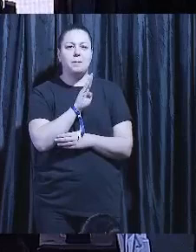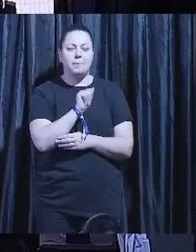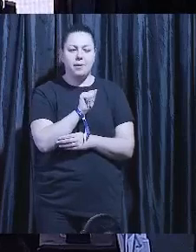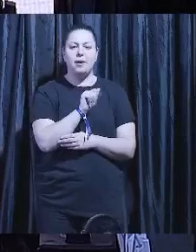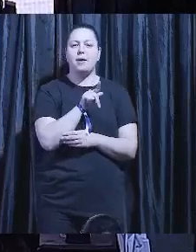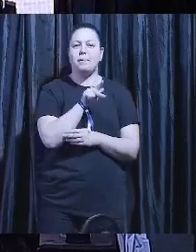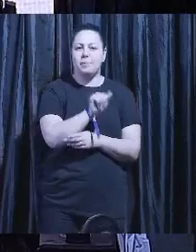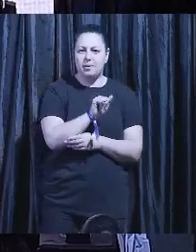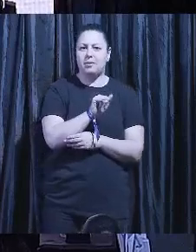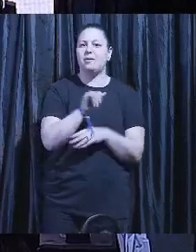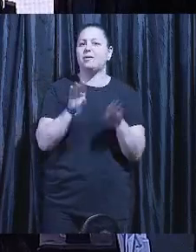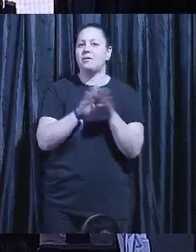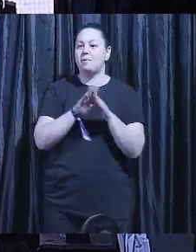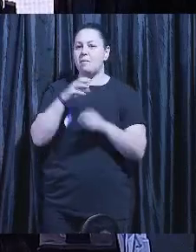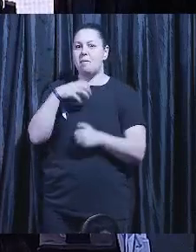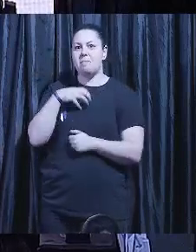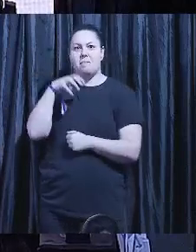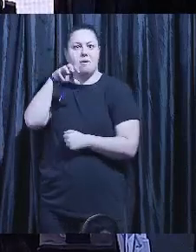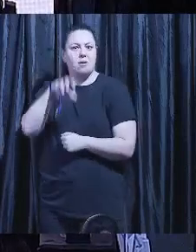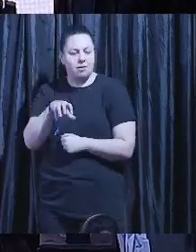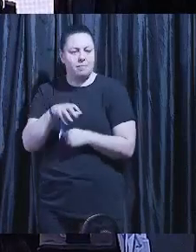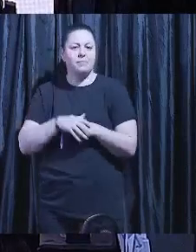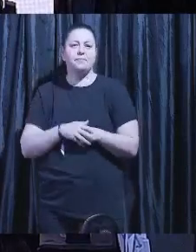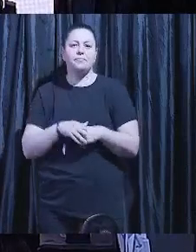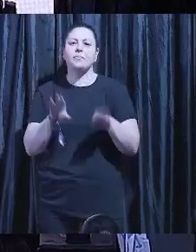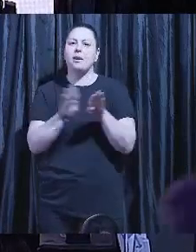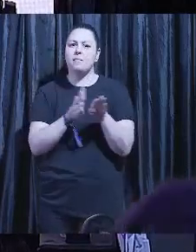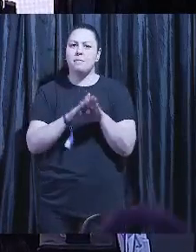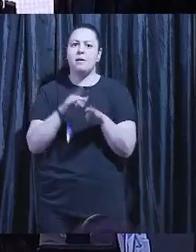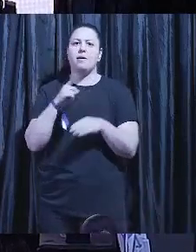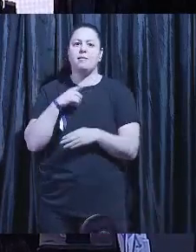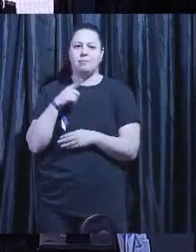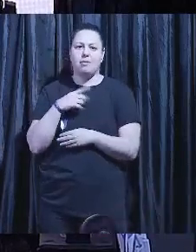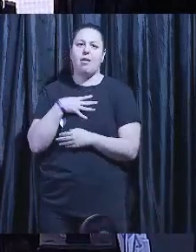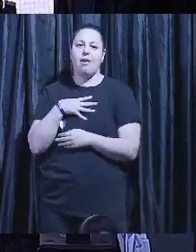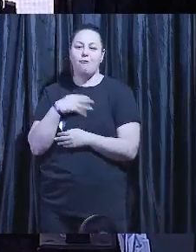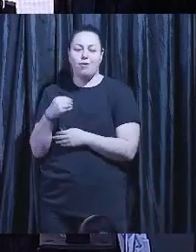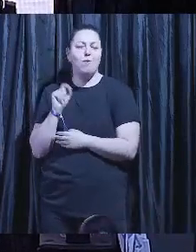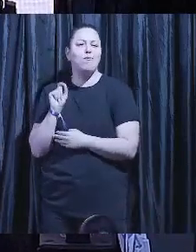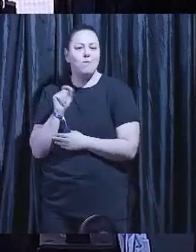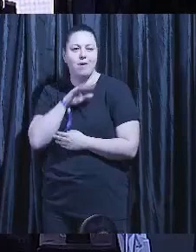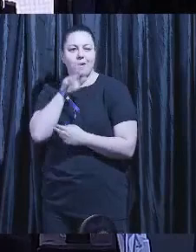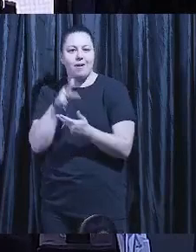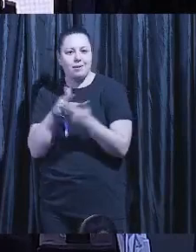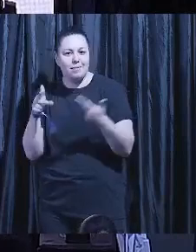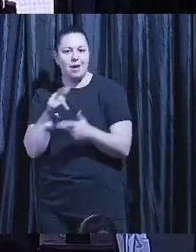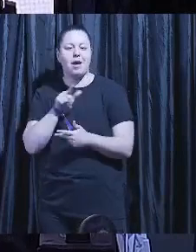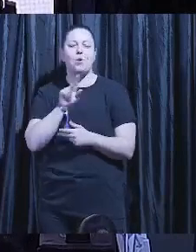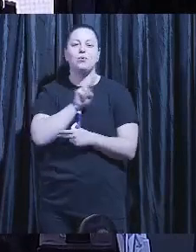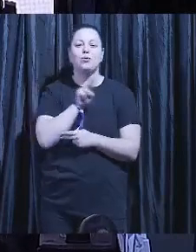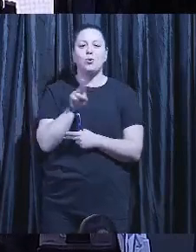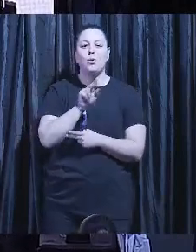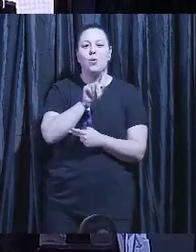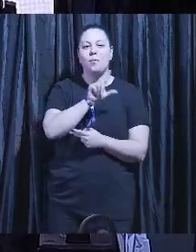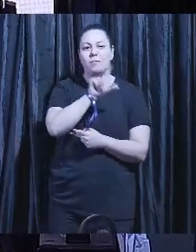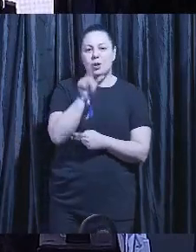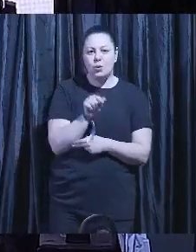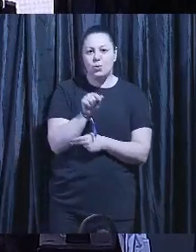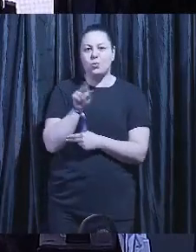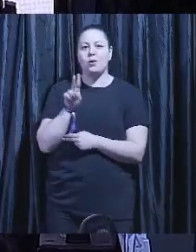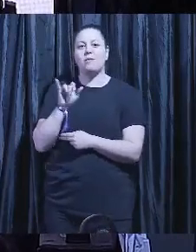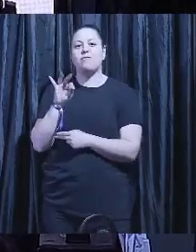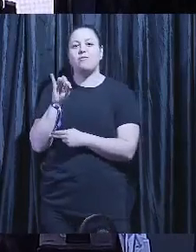é baiana soteropolitana, é mãe de pets, que é a Lua e a Antônia, são